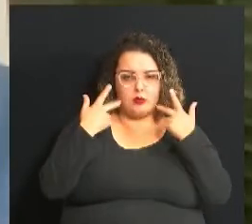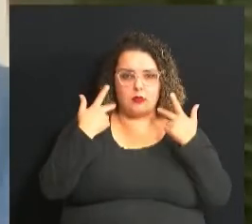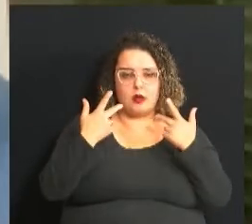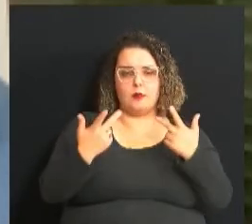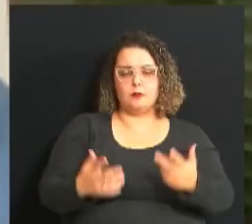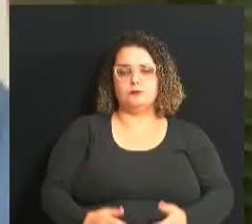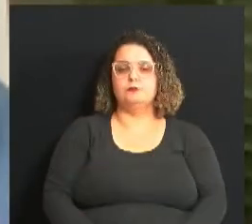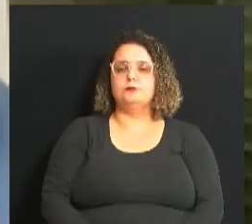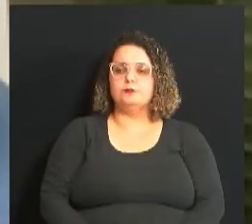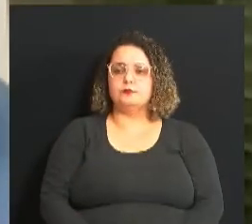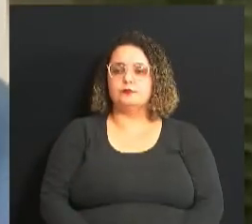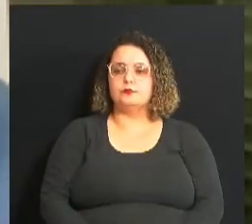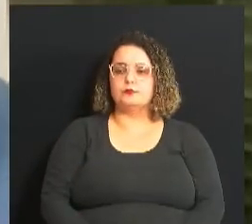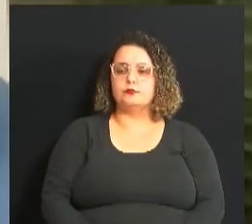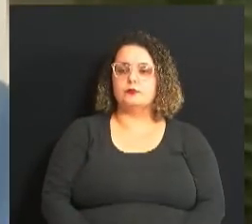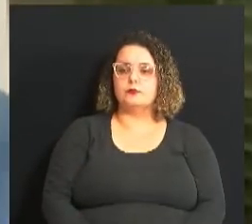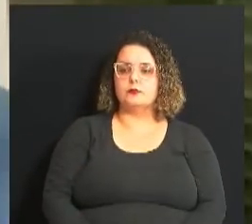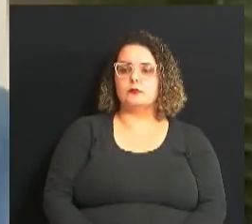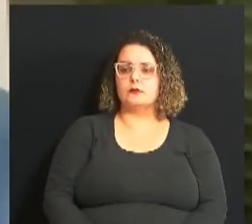que vivem com sonda,